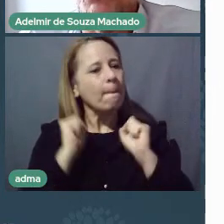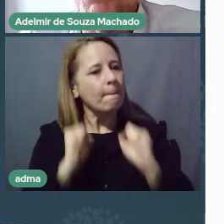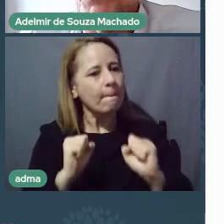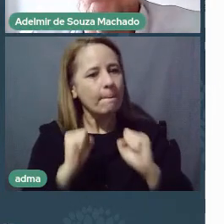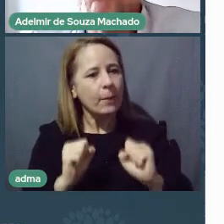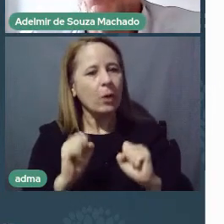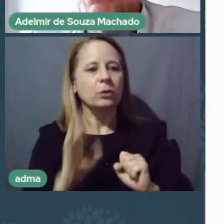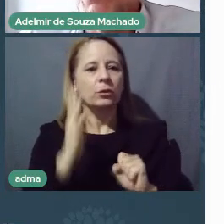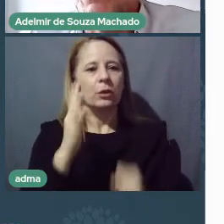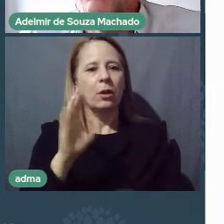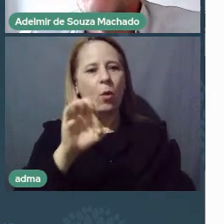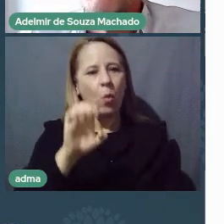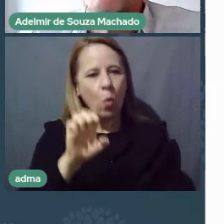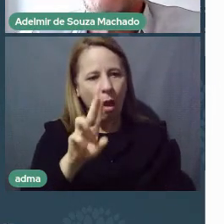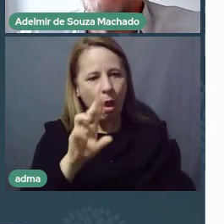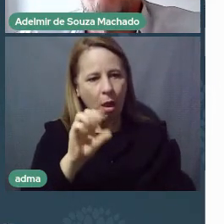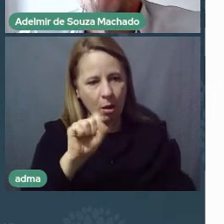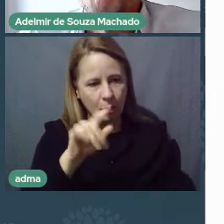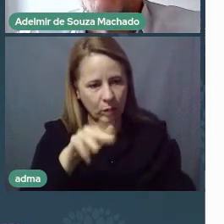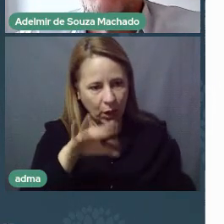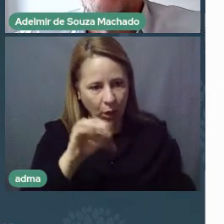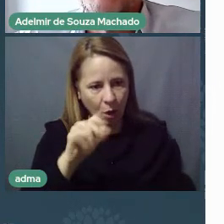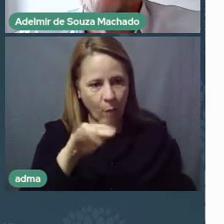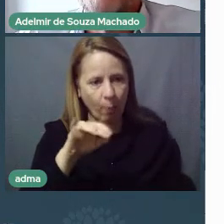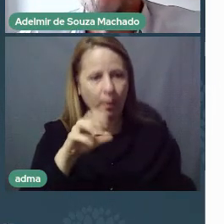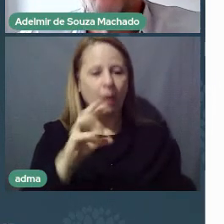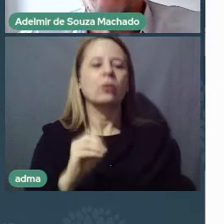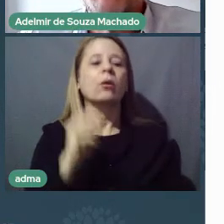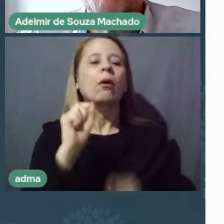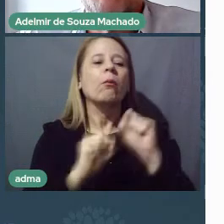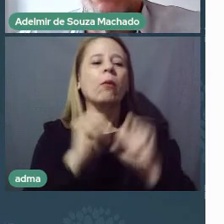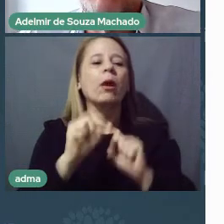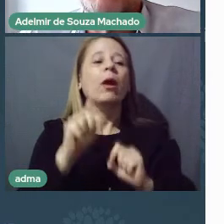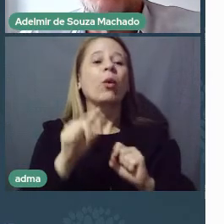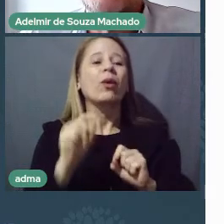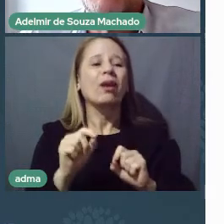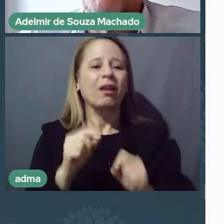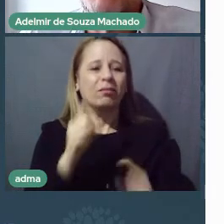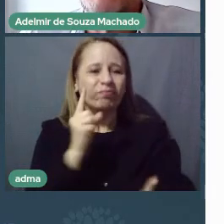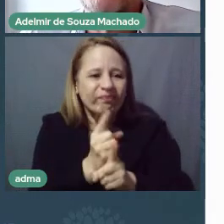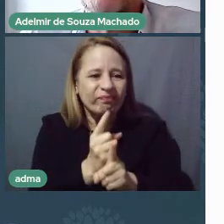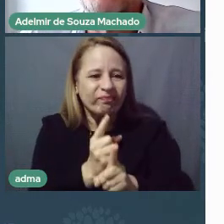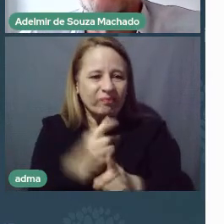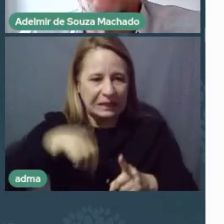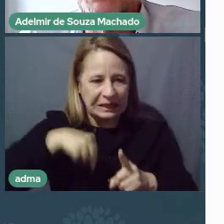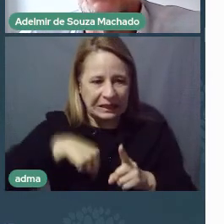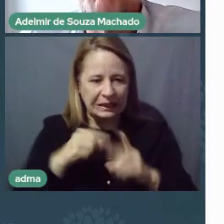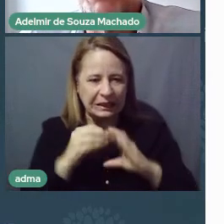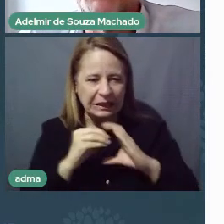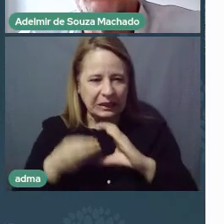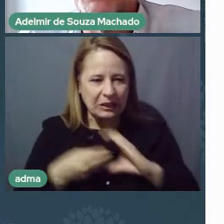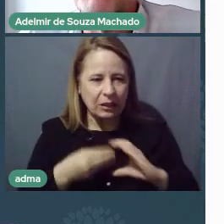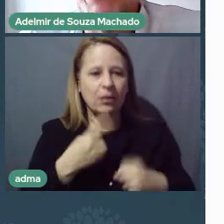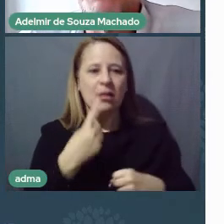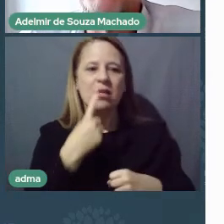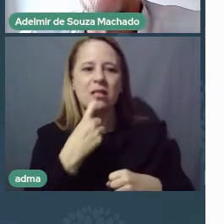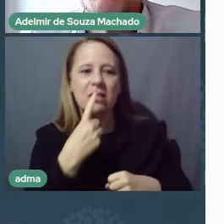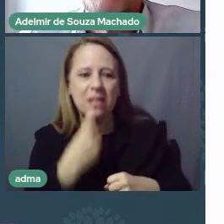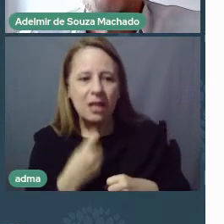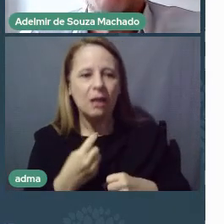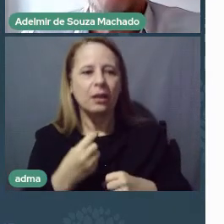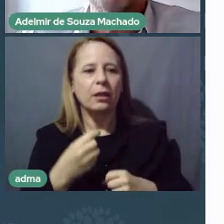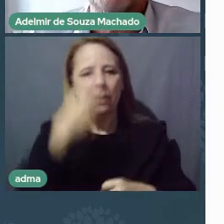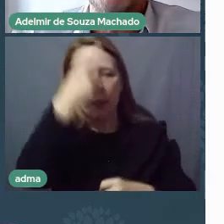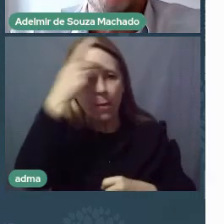o eosinófilo, tá? E que é muito encontrado essa célula, não só no sangue do paciente